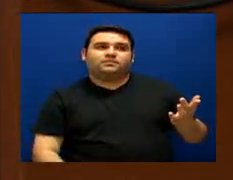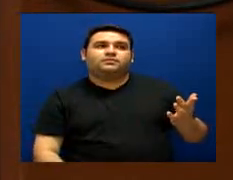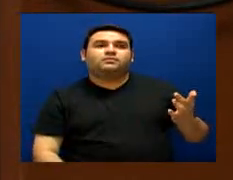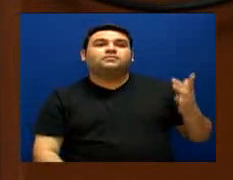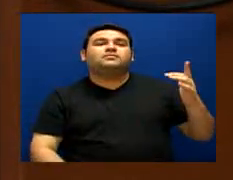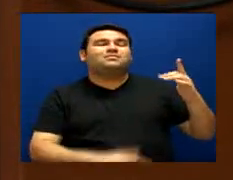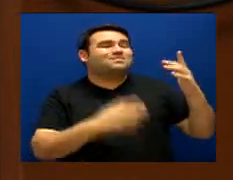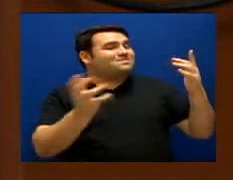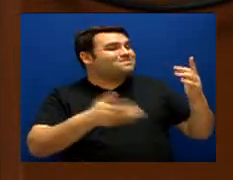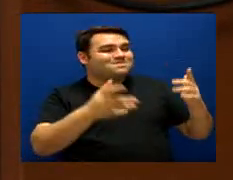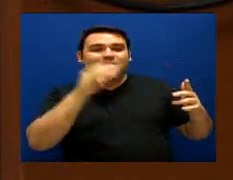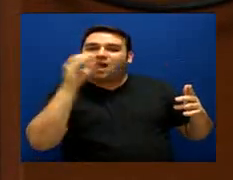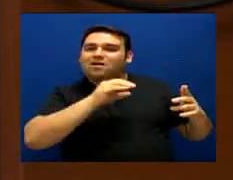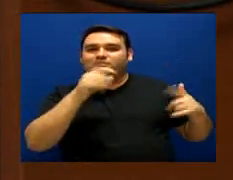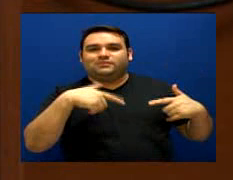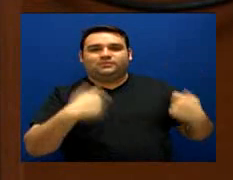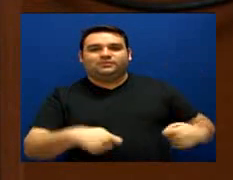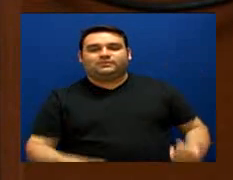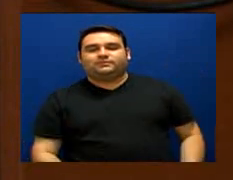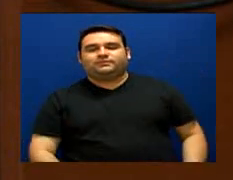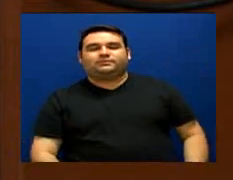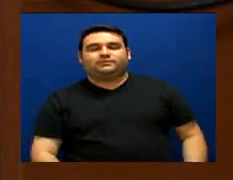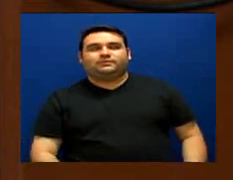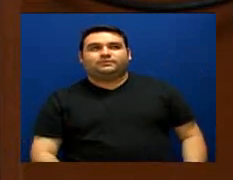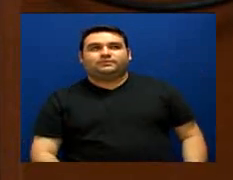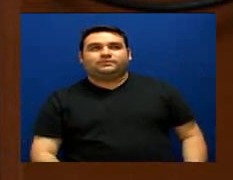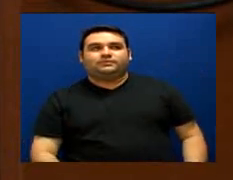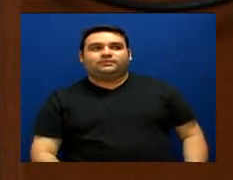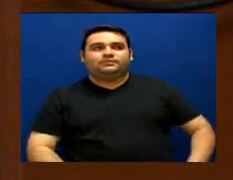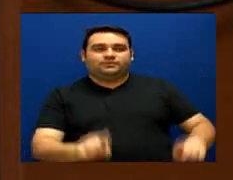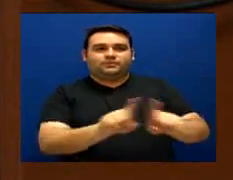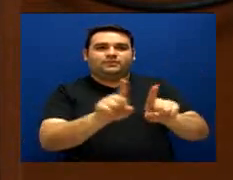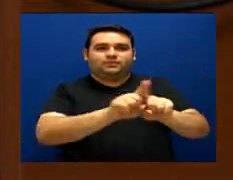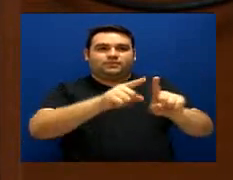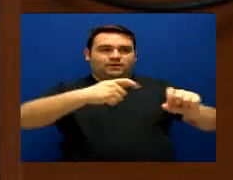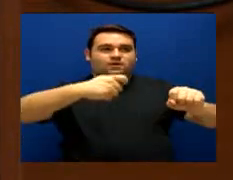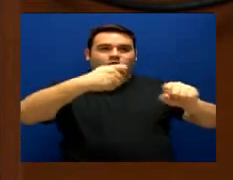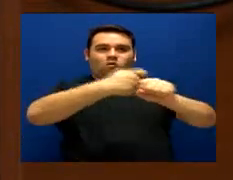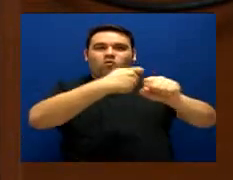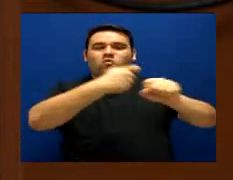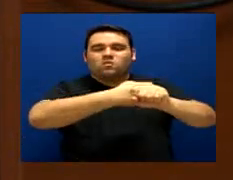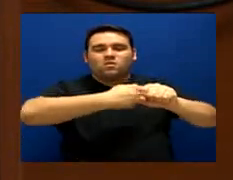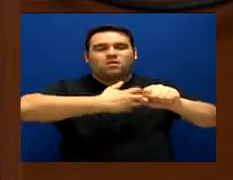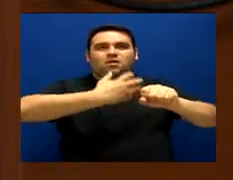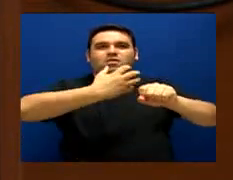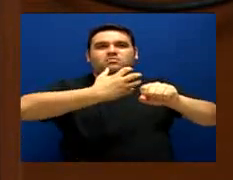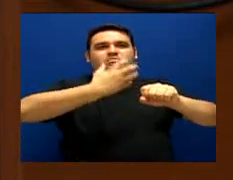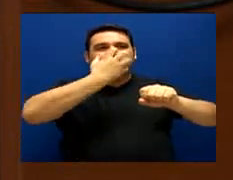para ontem. E a construção de canil,